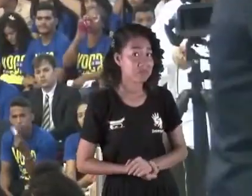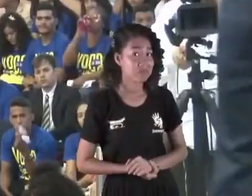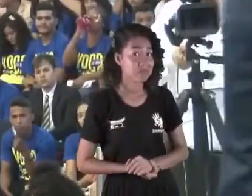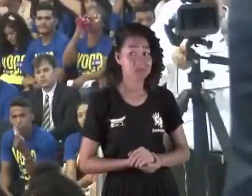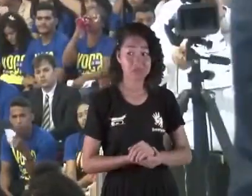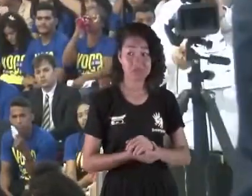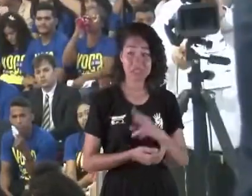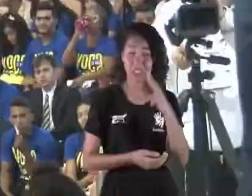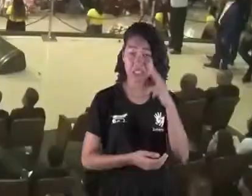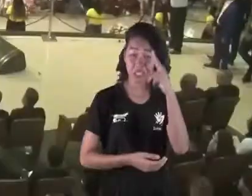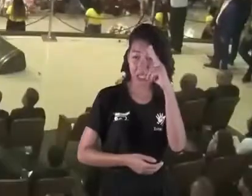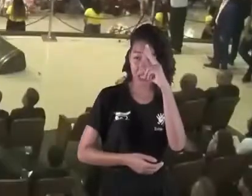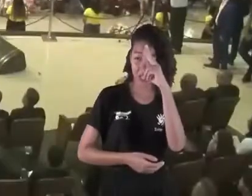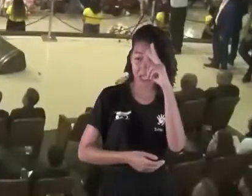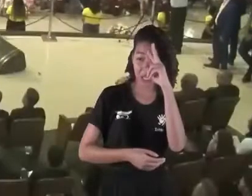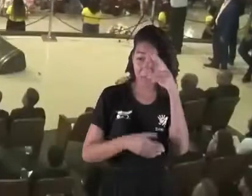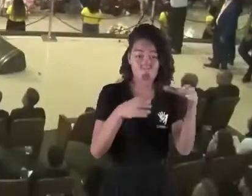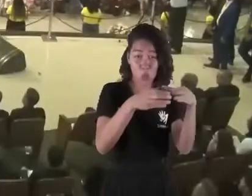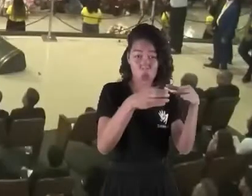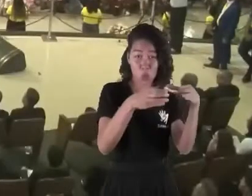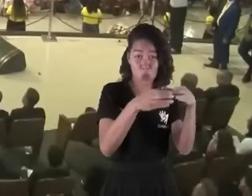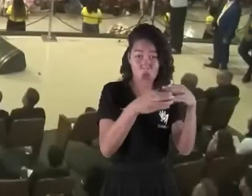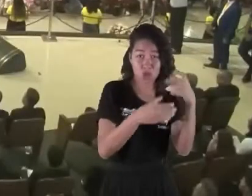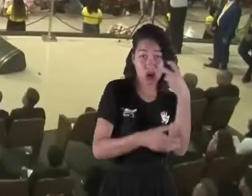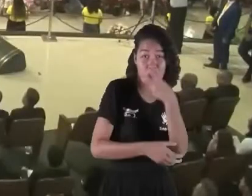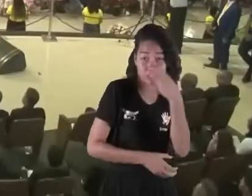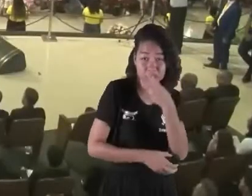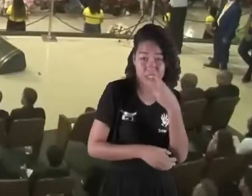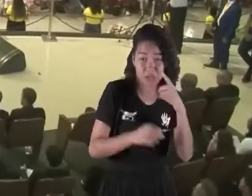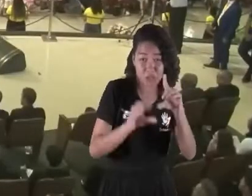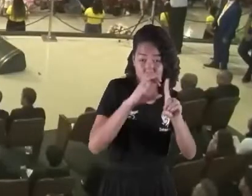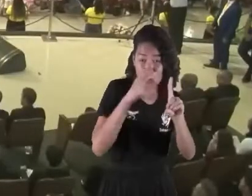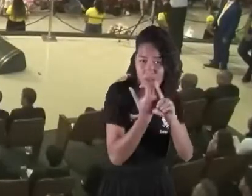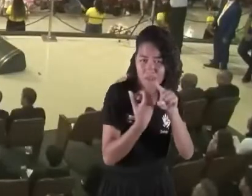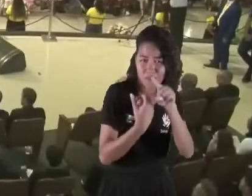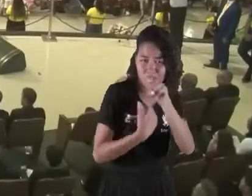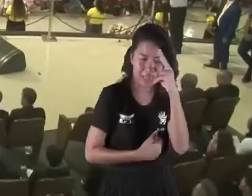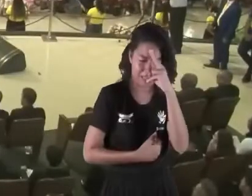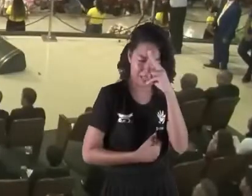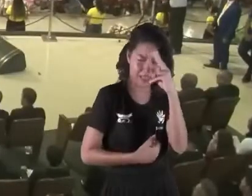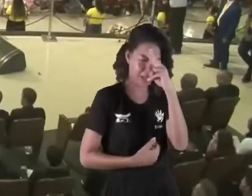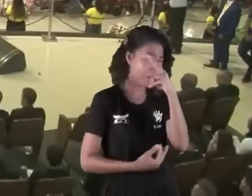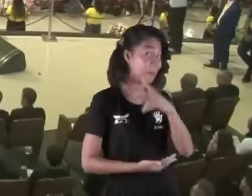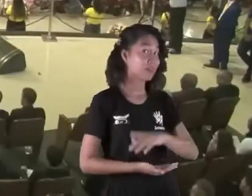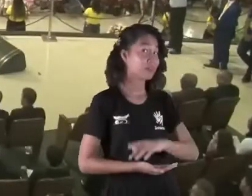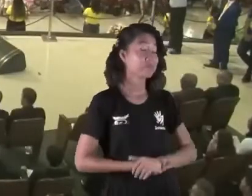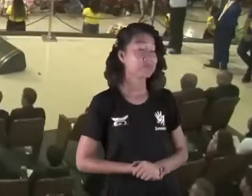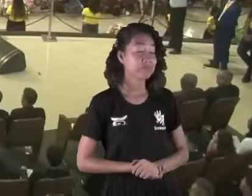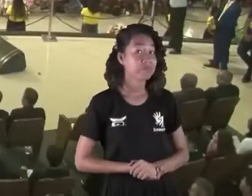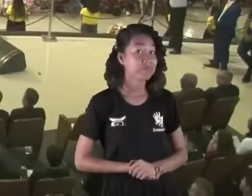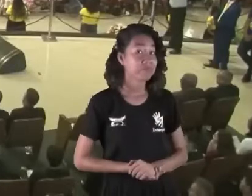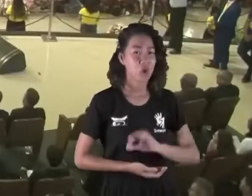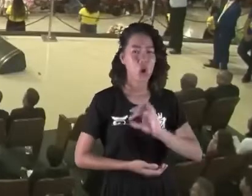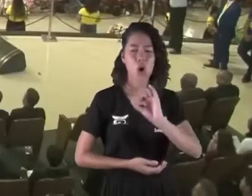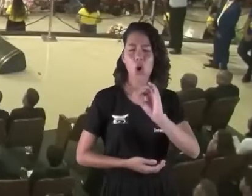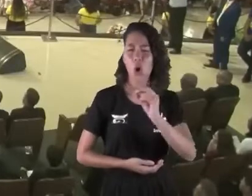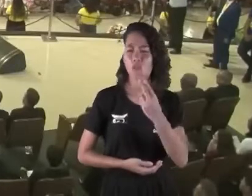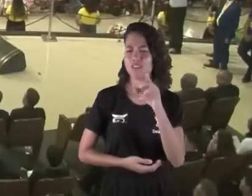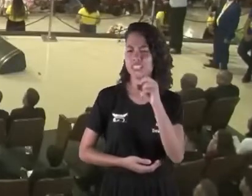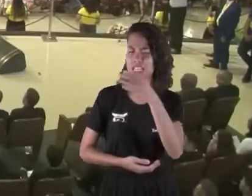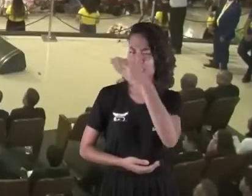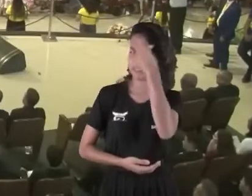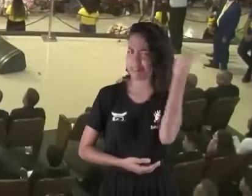oração? Você ainda se lembra quando? Ou será que você já se esqueceu